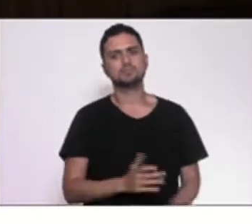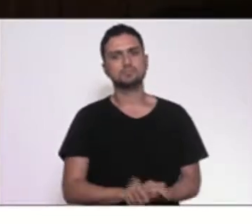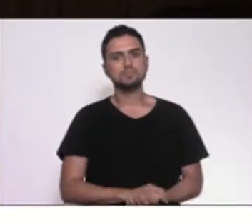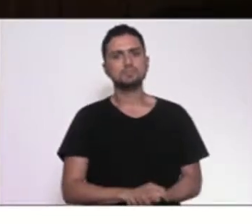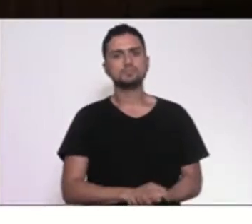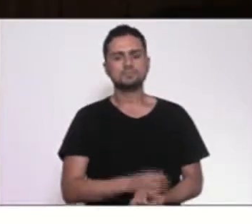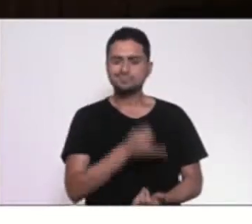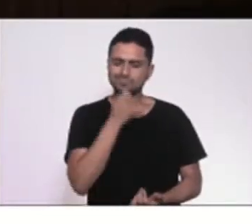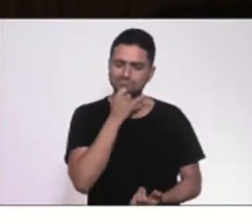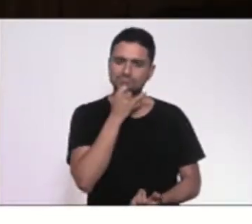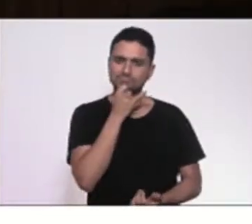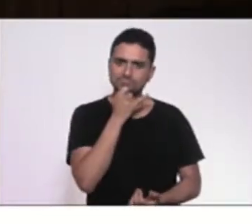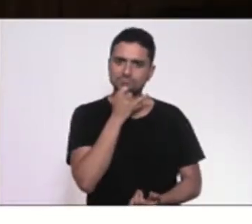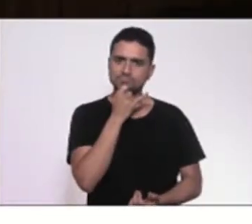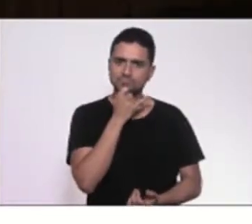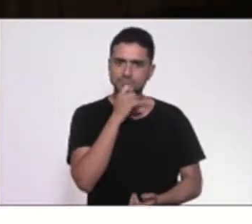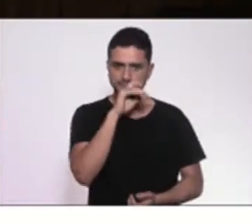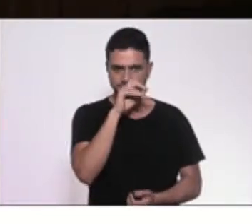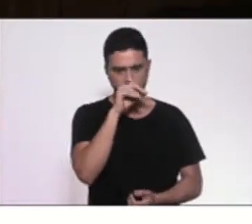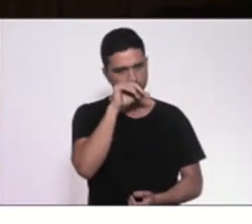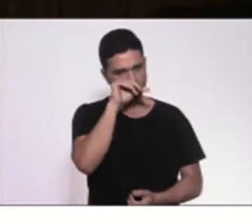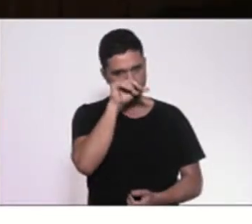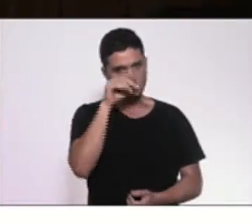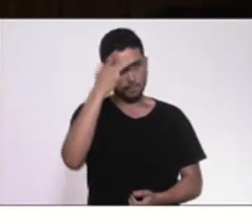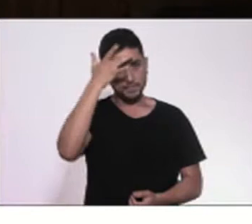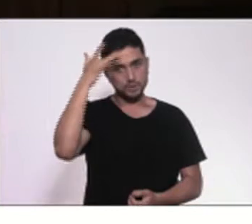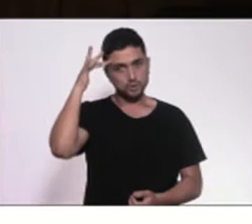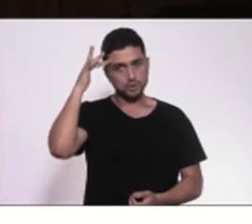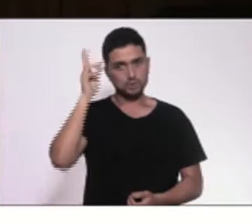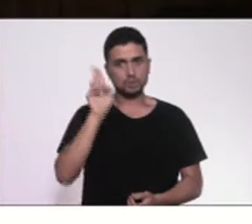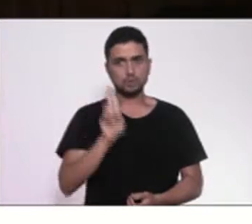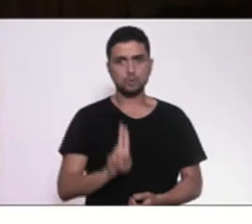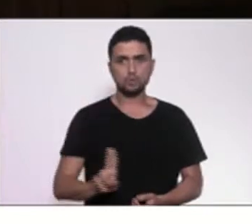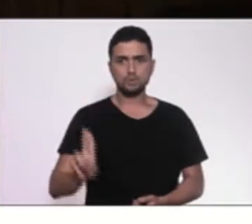é que utilizam